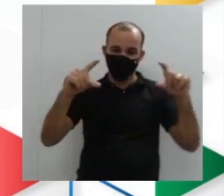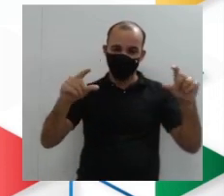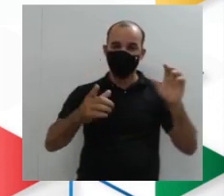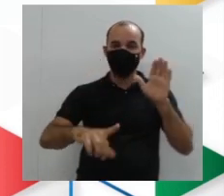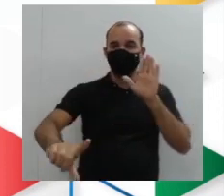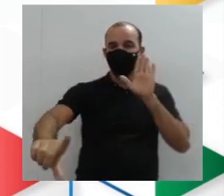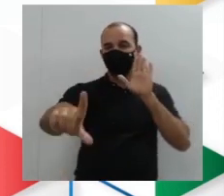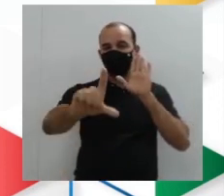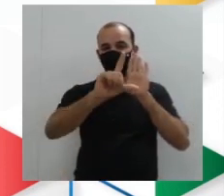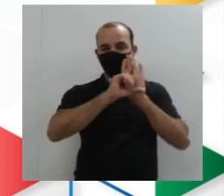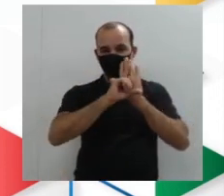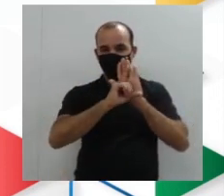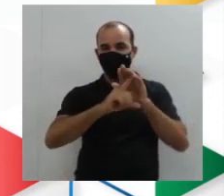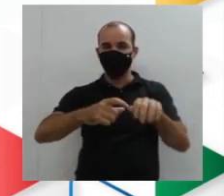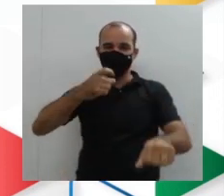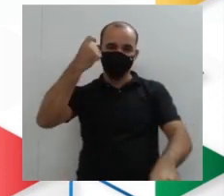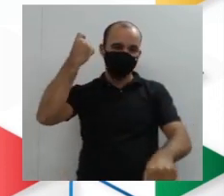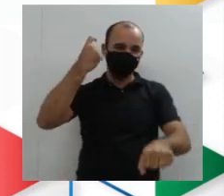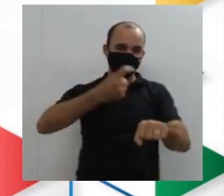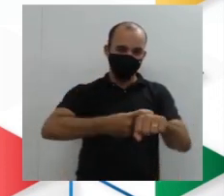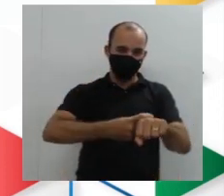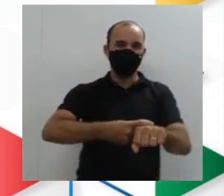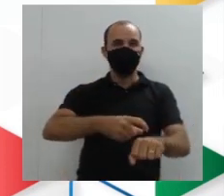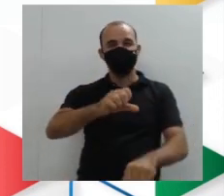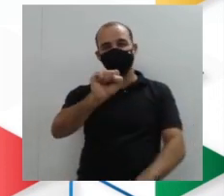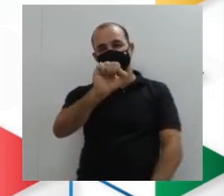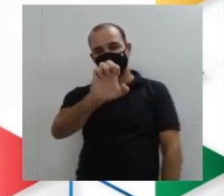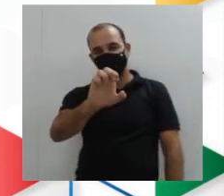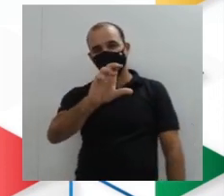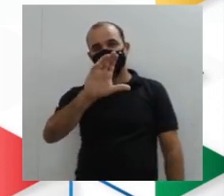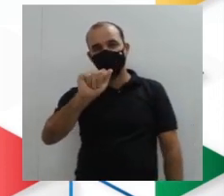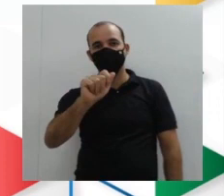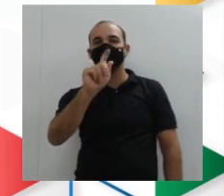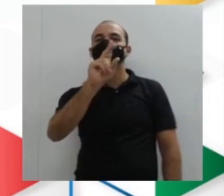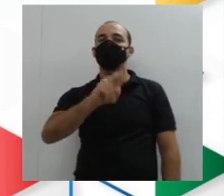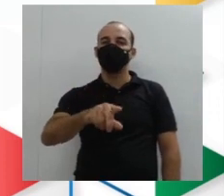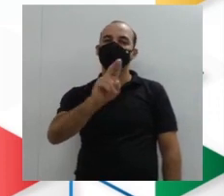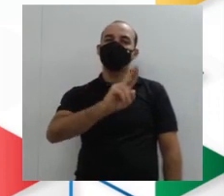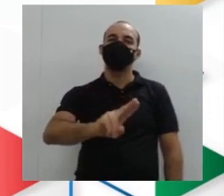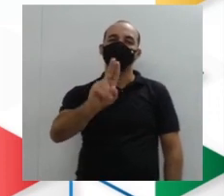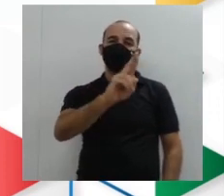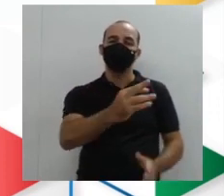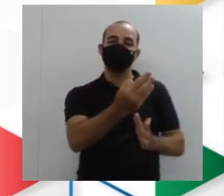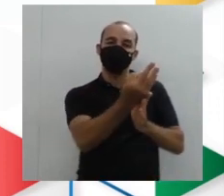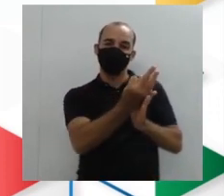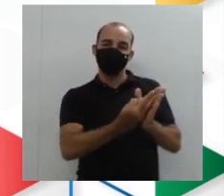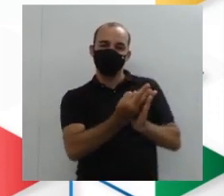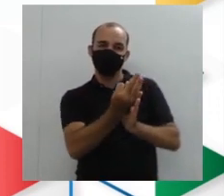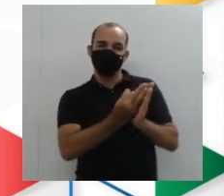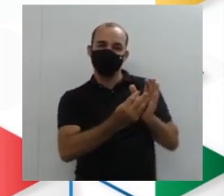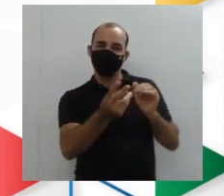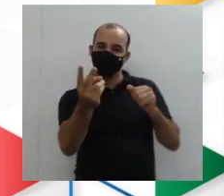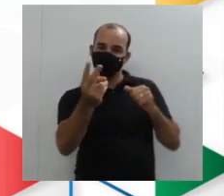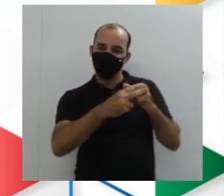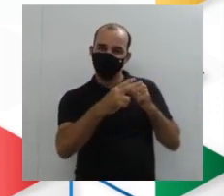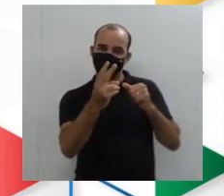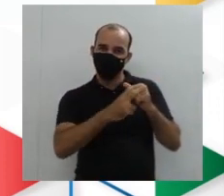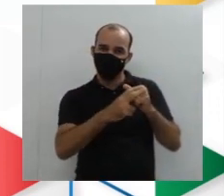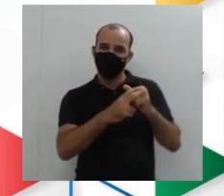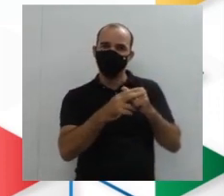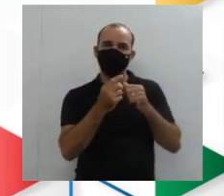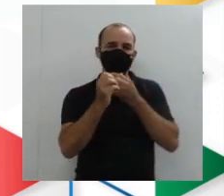temos um texto verbal, mas ele tem, pode observar a intencionalidade, as letras